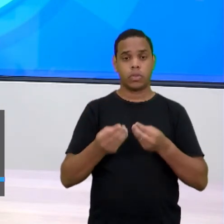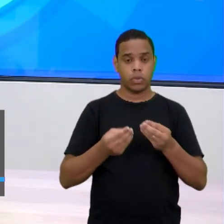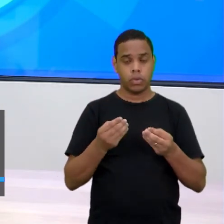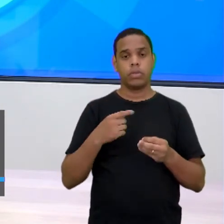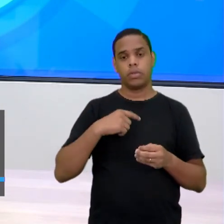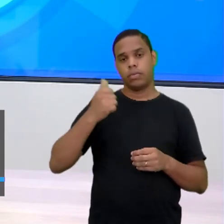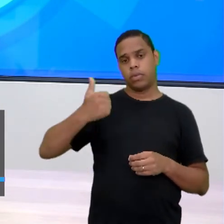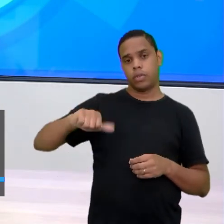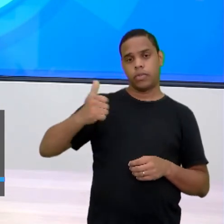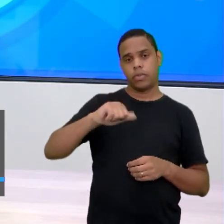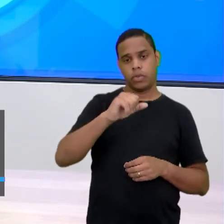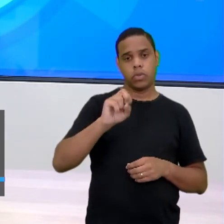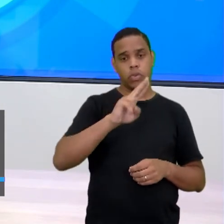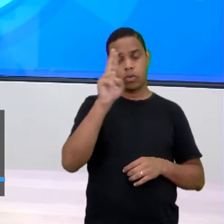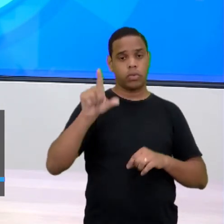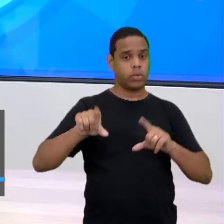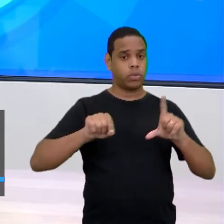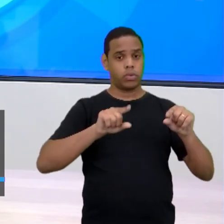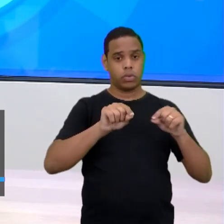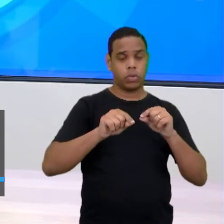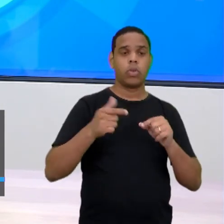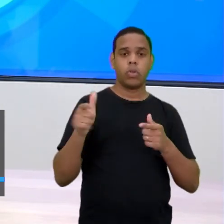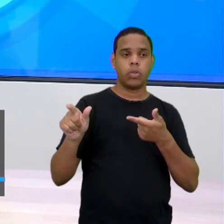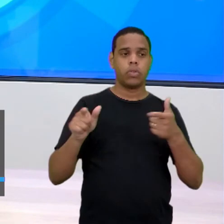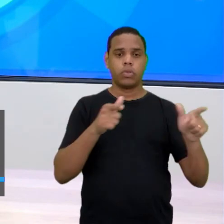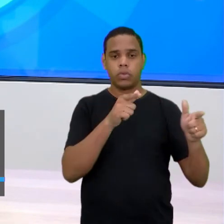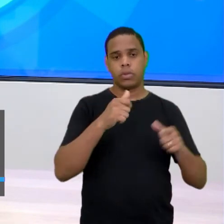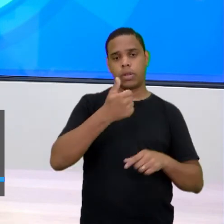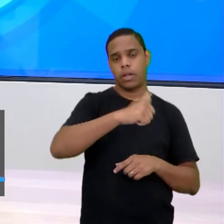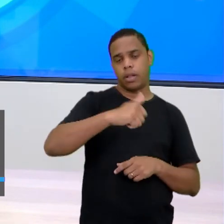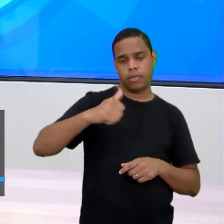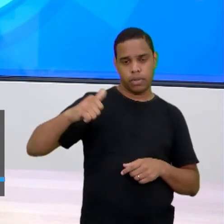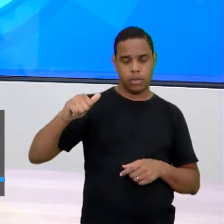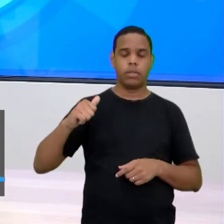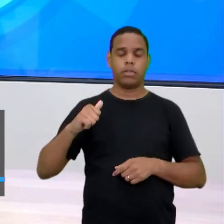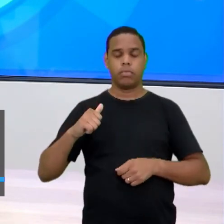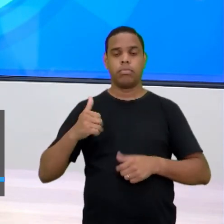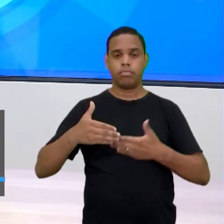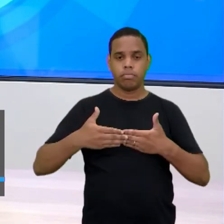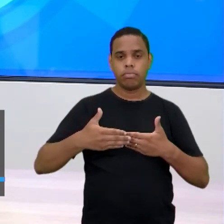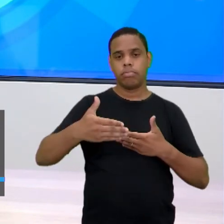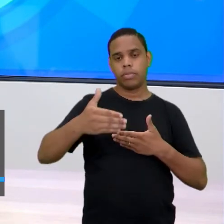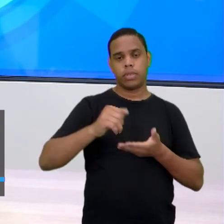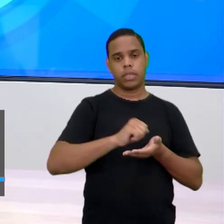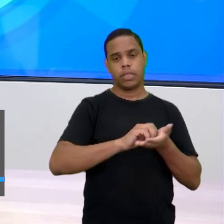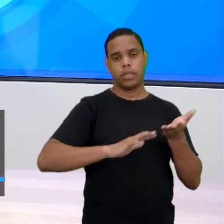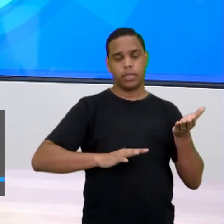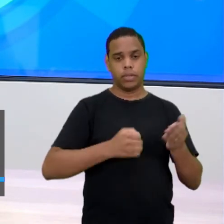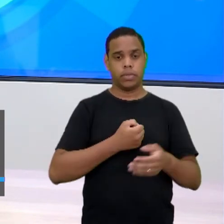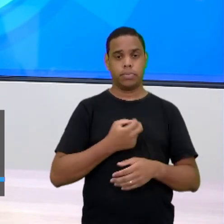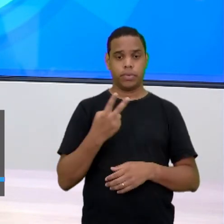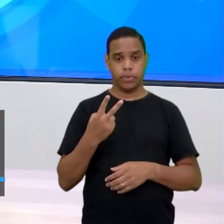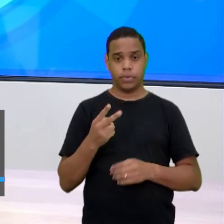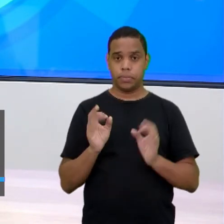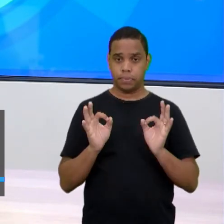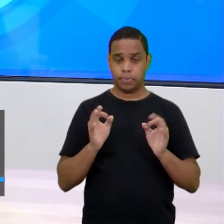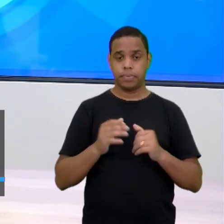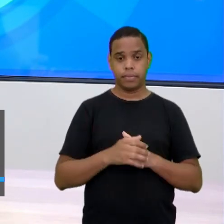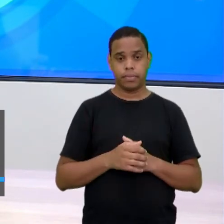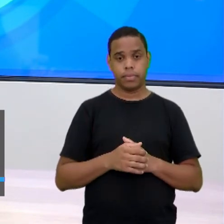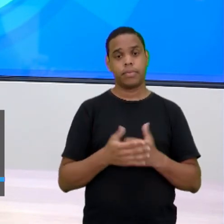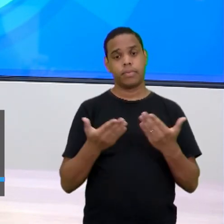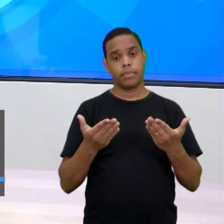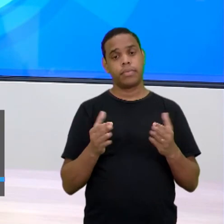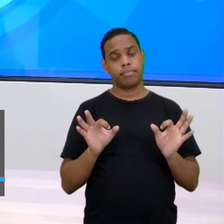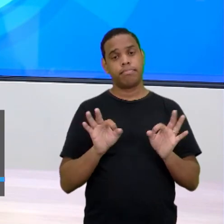de avaliação, ou escolher também outras avaliações aí durante a atividade 2, tá certo, galerinha? Então